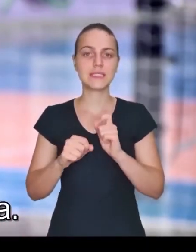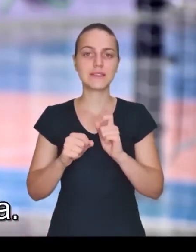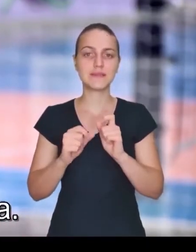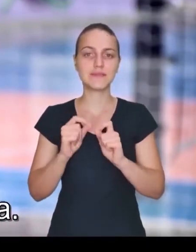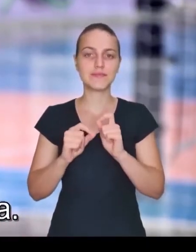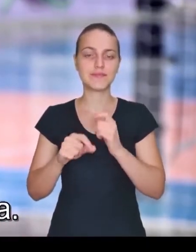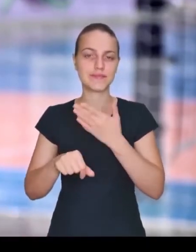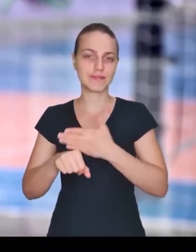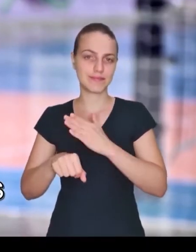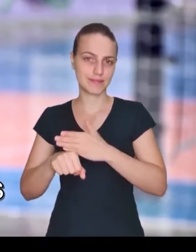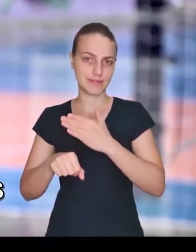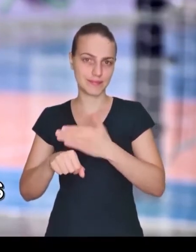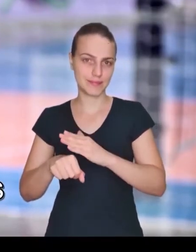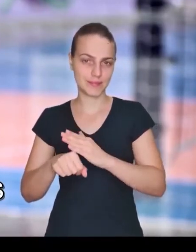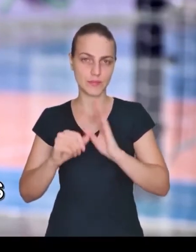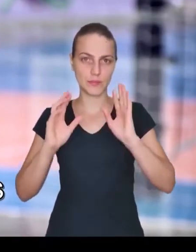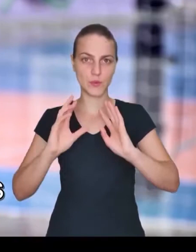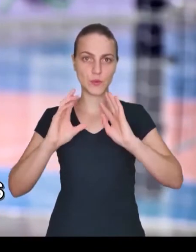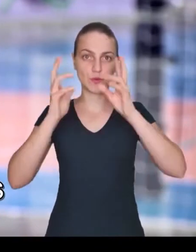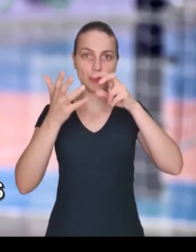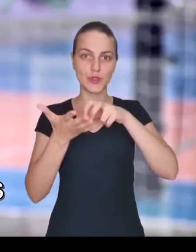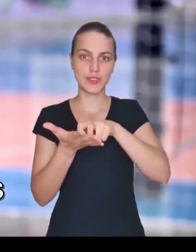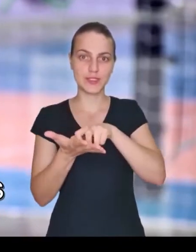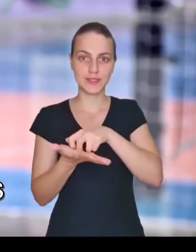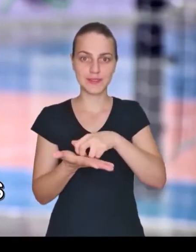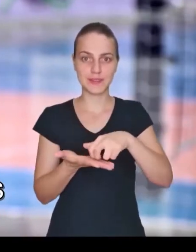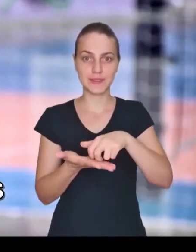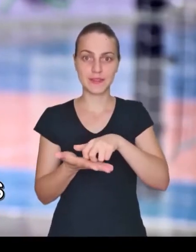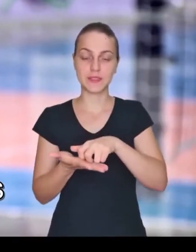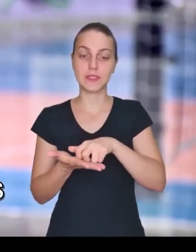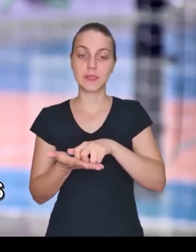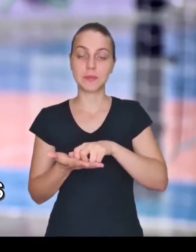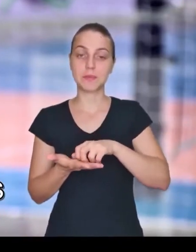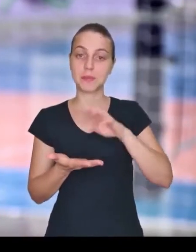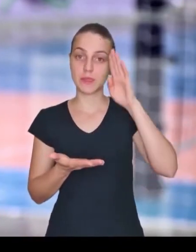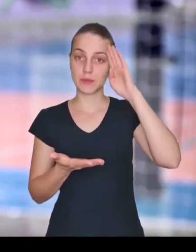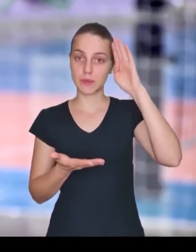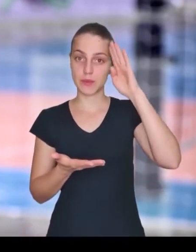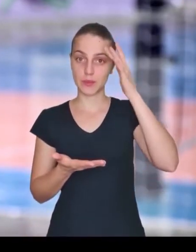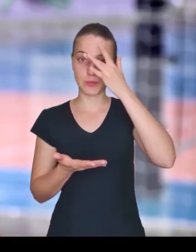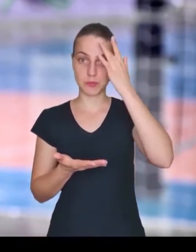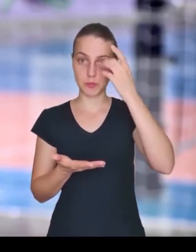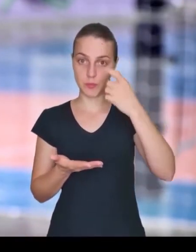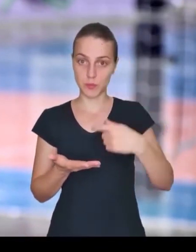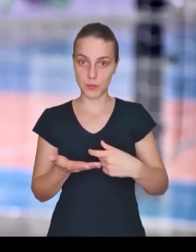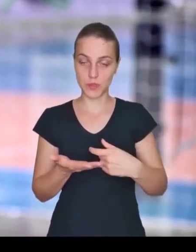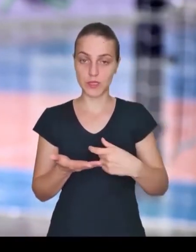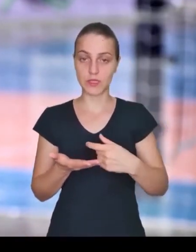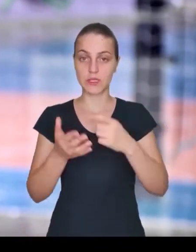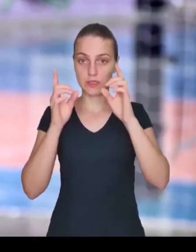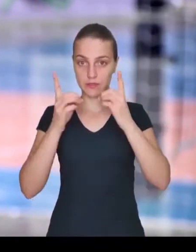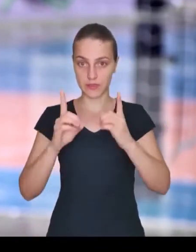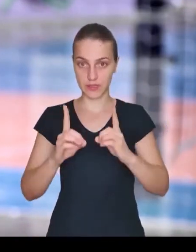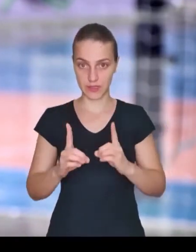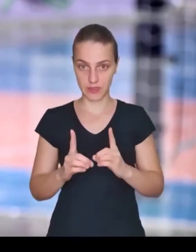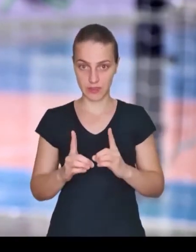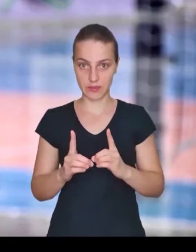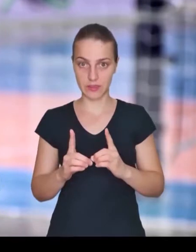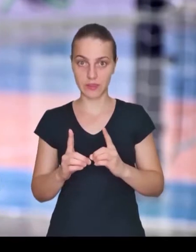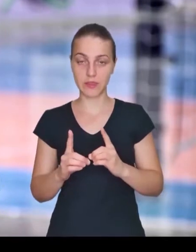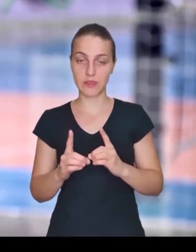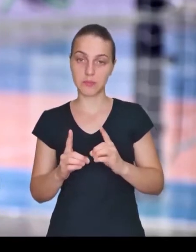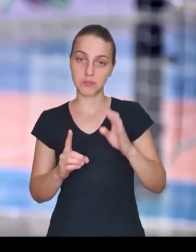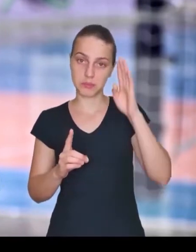física, né? Predominantemente deficiência de membros inferiores. Todos têm que jogar sentados no chão.